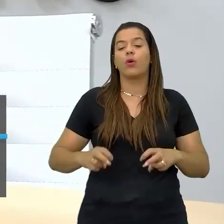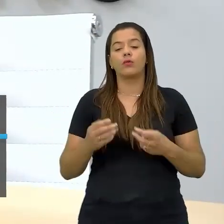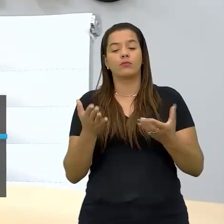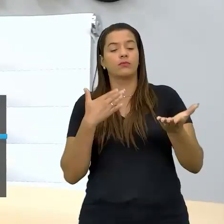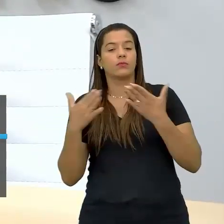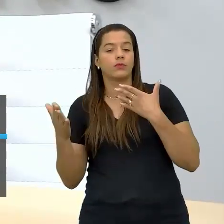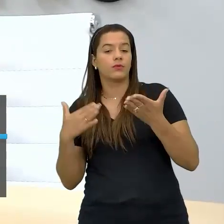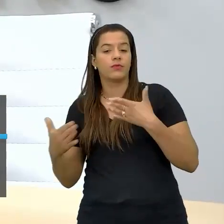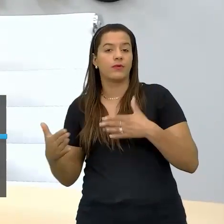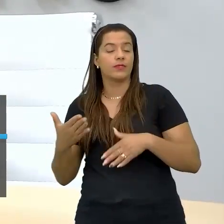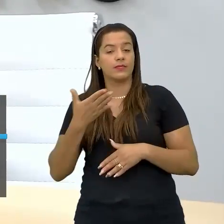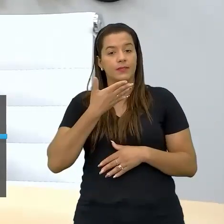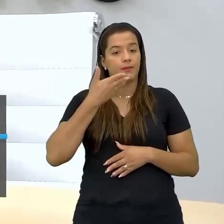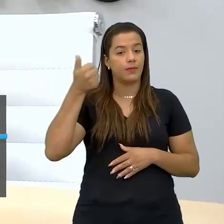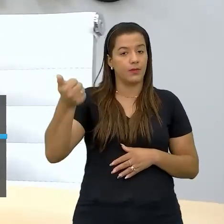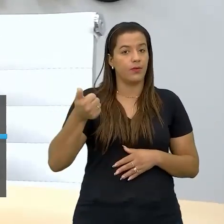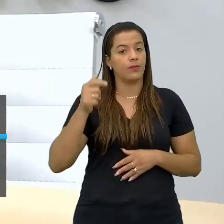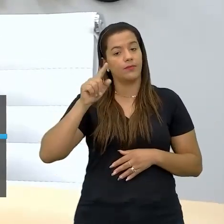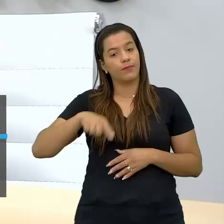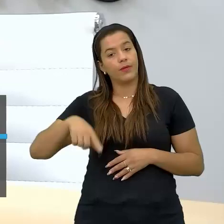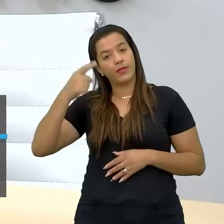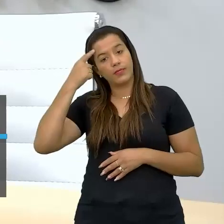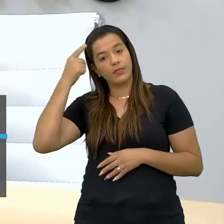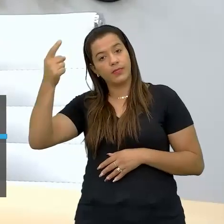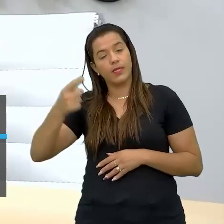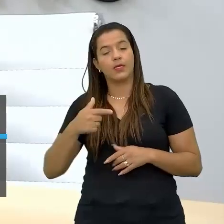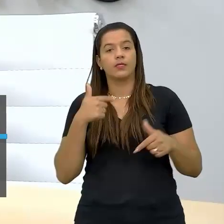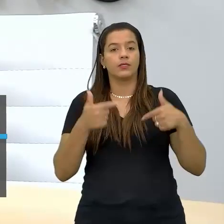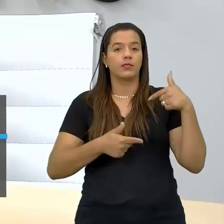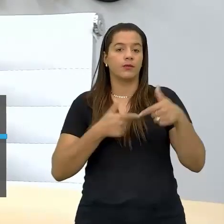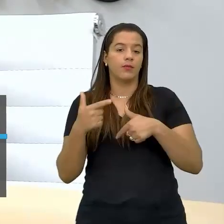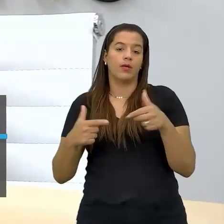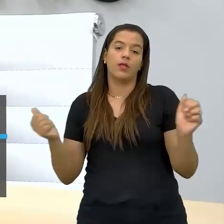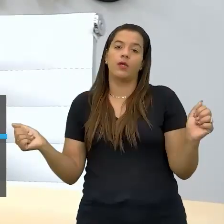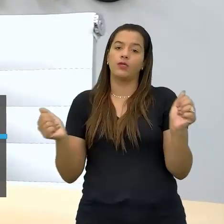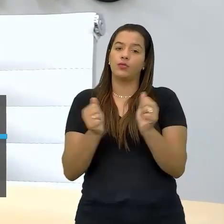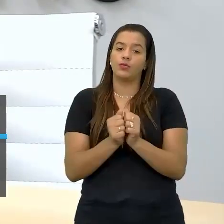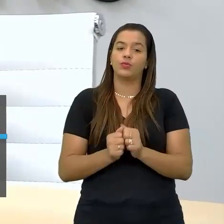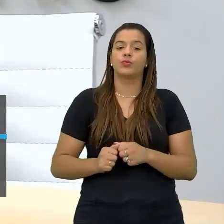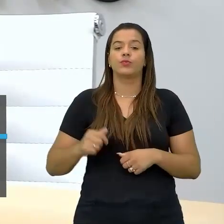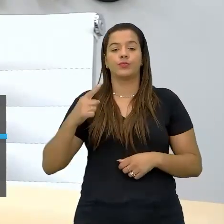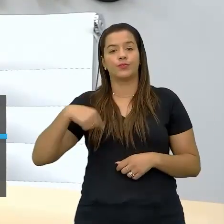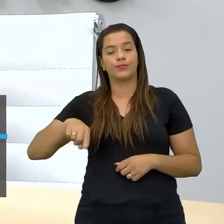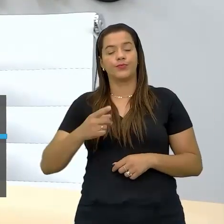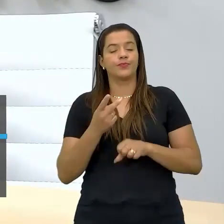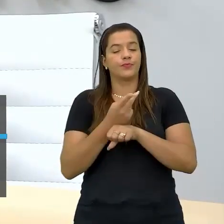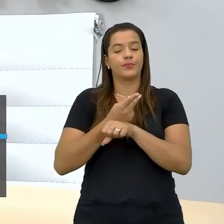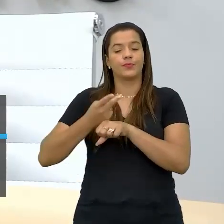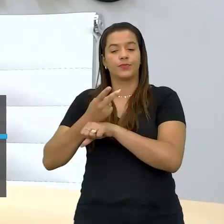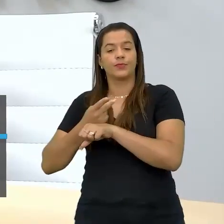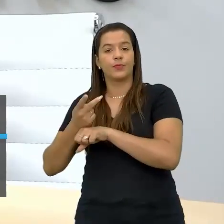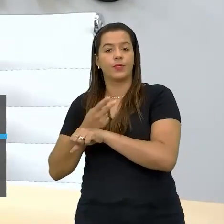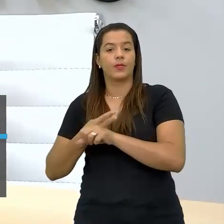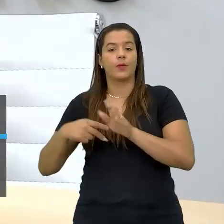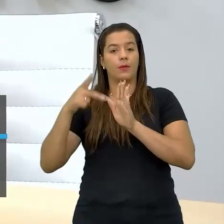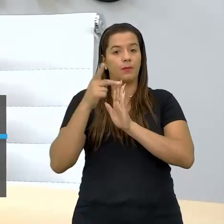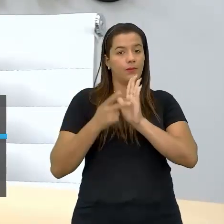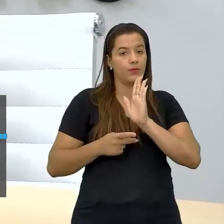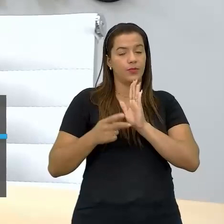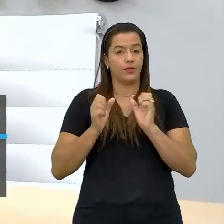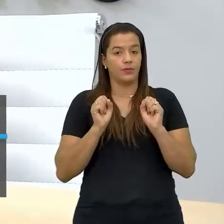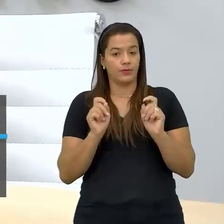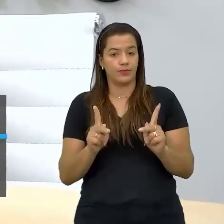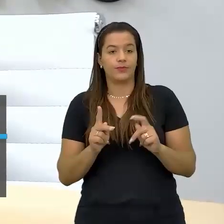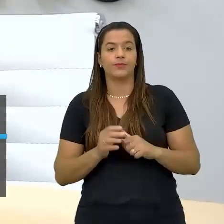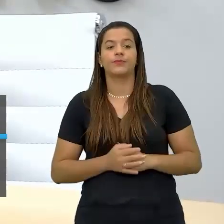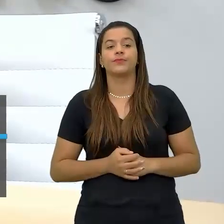interessante naquela sala de aula, certo? Essa é a ideia aí de trabalhar nesse sentido aí na etapa de investigação do projeto. Tudo bem?